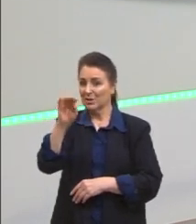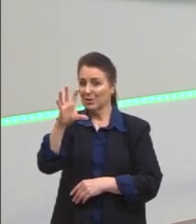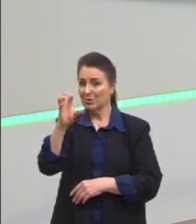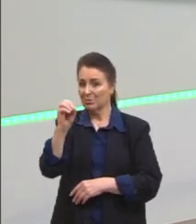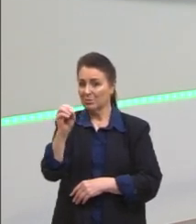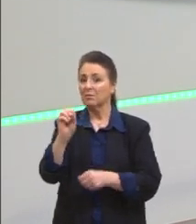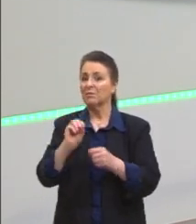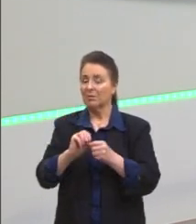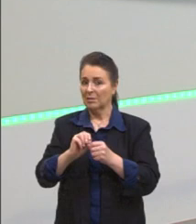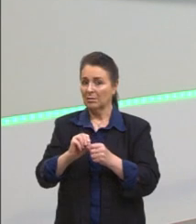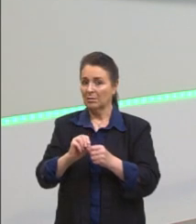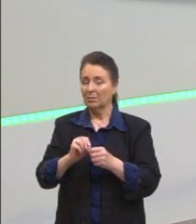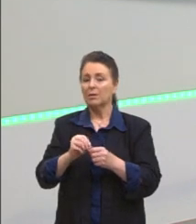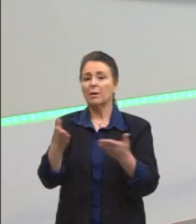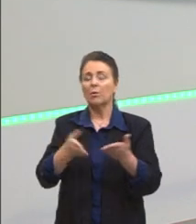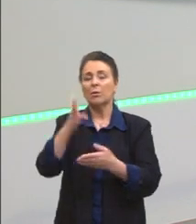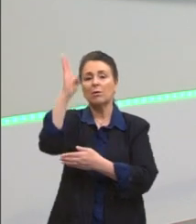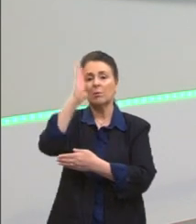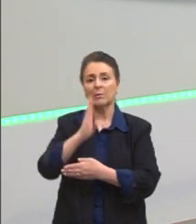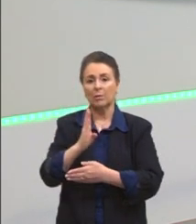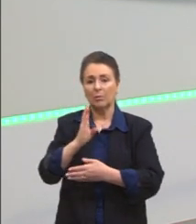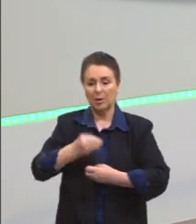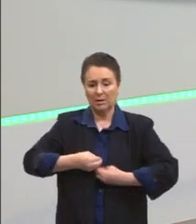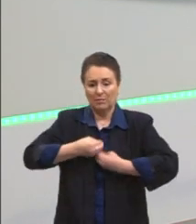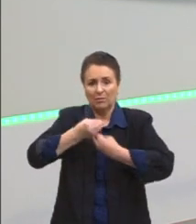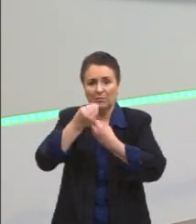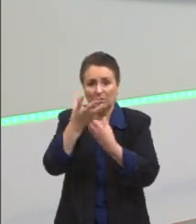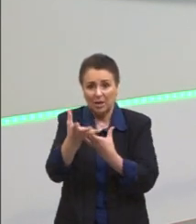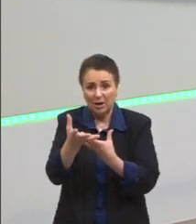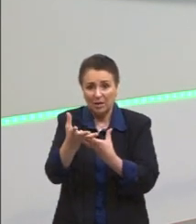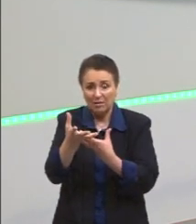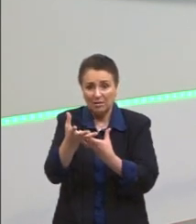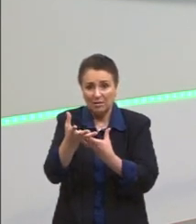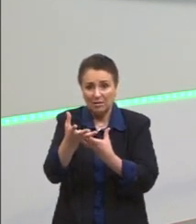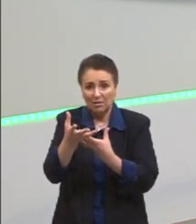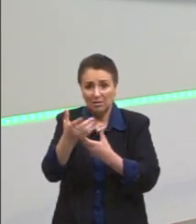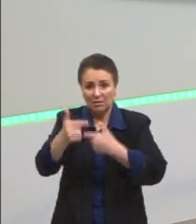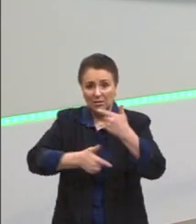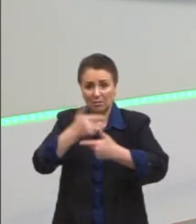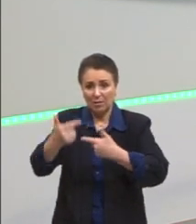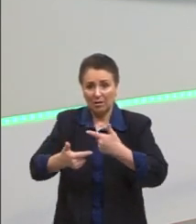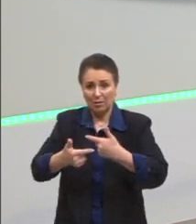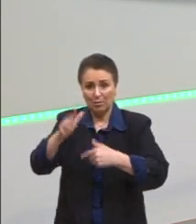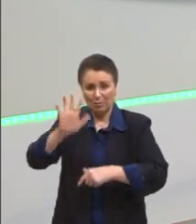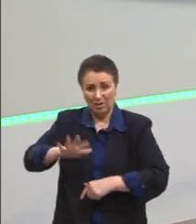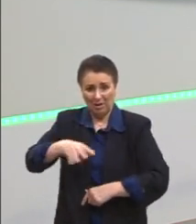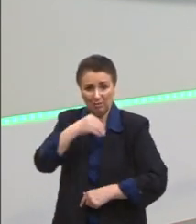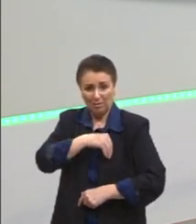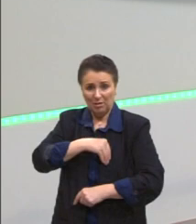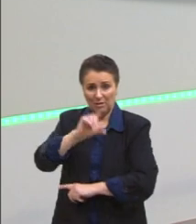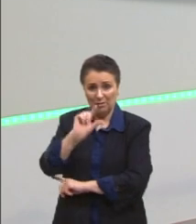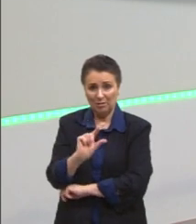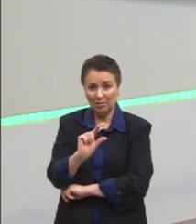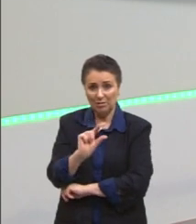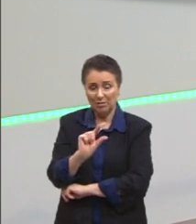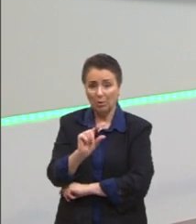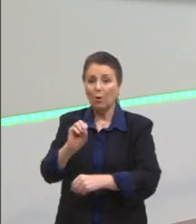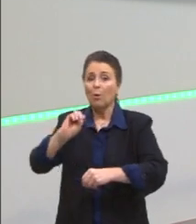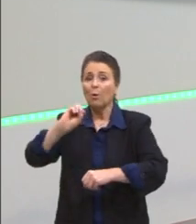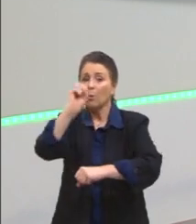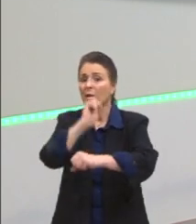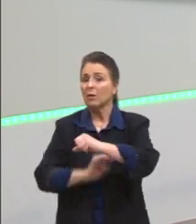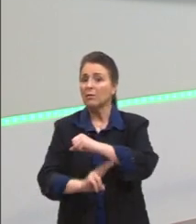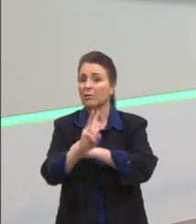fornecedor apenas irmão de obra então ele passa a discutir a investir em pesquisa como fizeram os outros países né